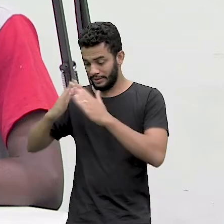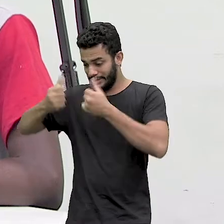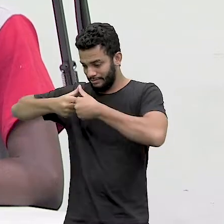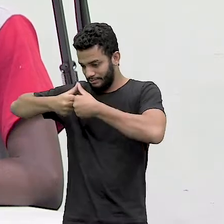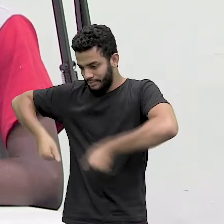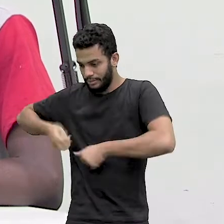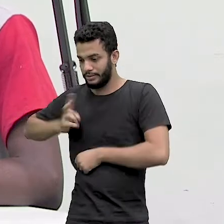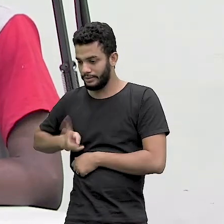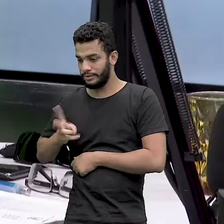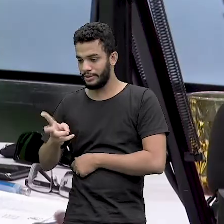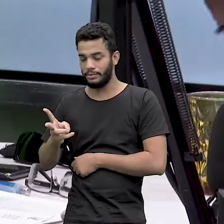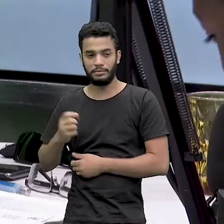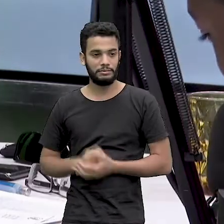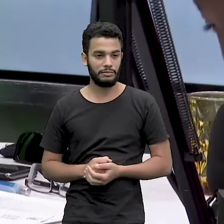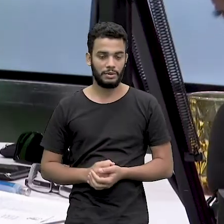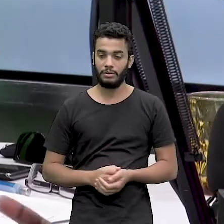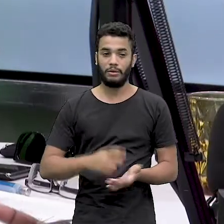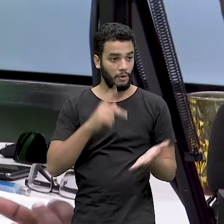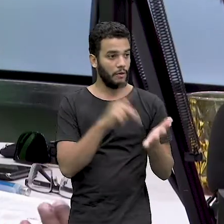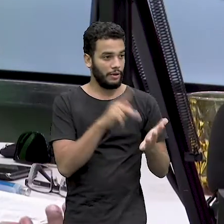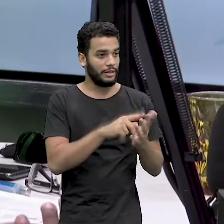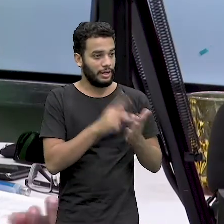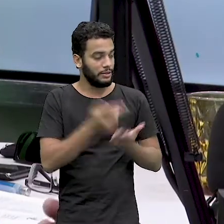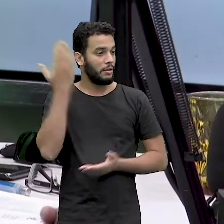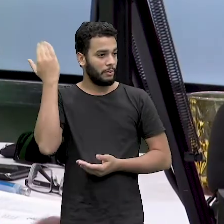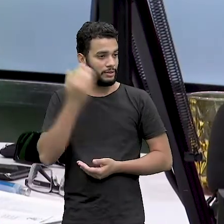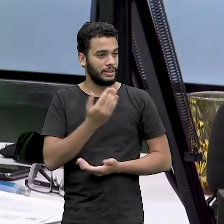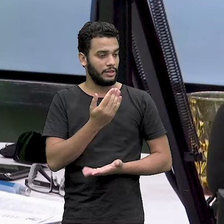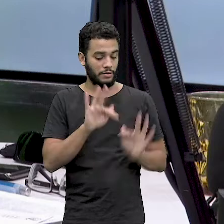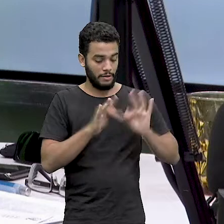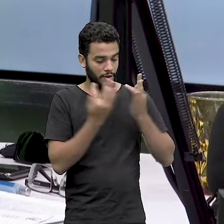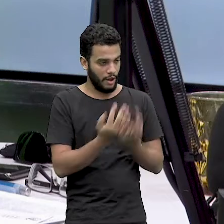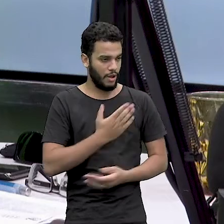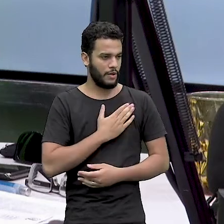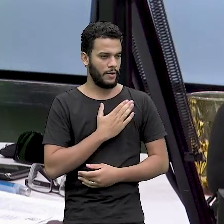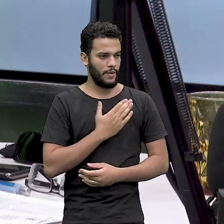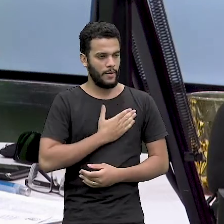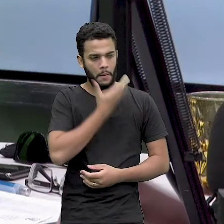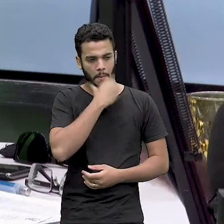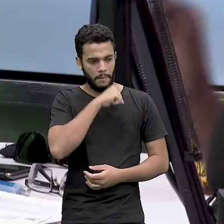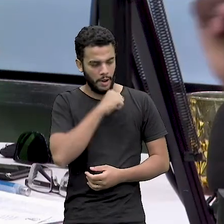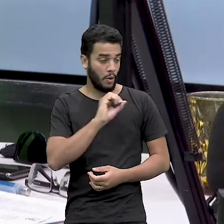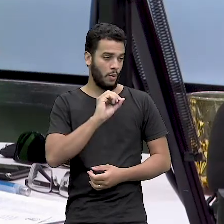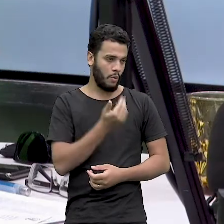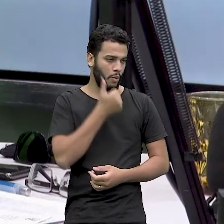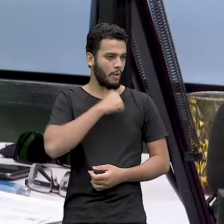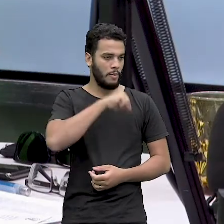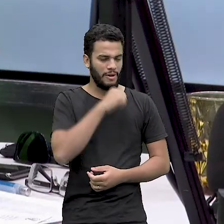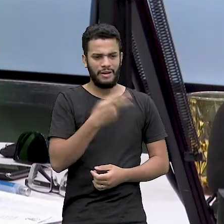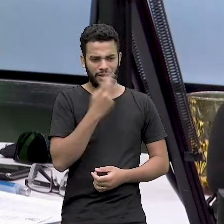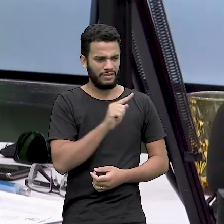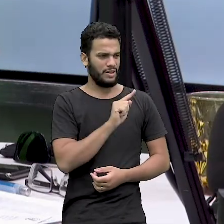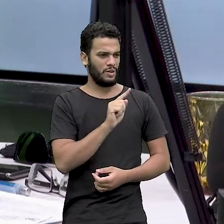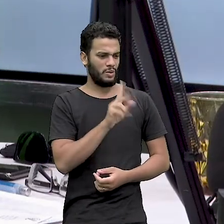Pois totalmente o contrário, porque é o seguinte, a gente valorizava o contato humano. Hoje essa geração já não está valorizando